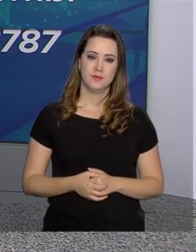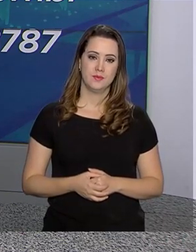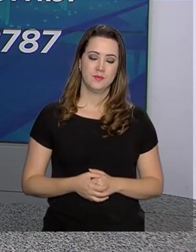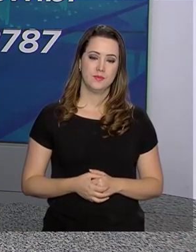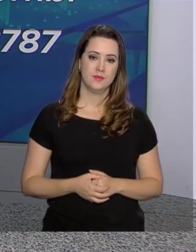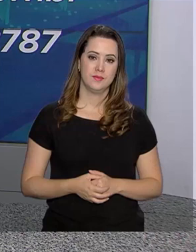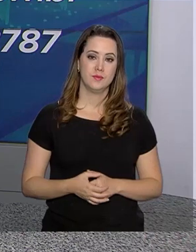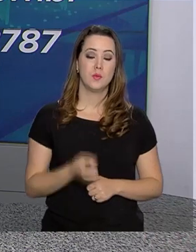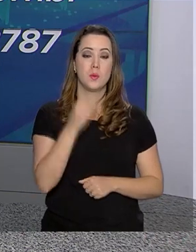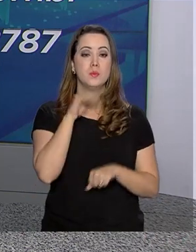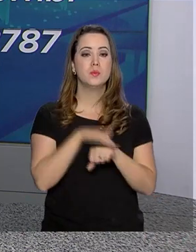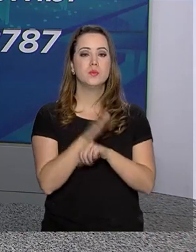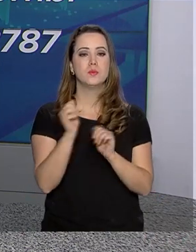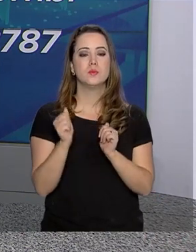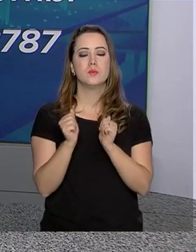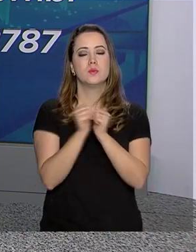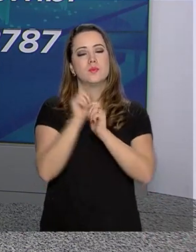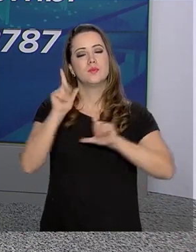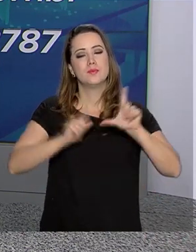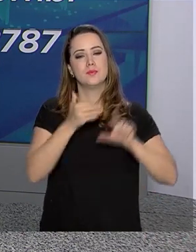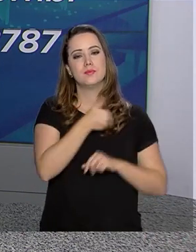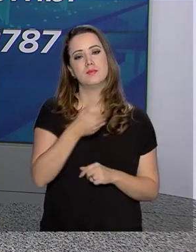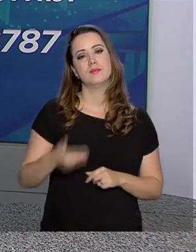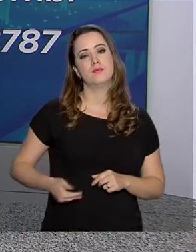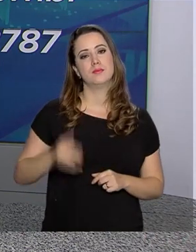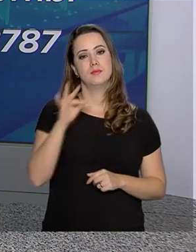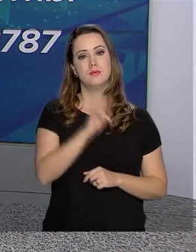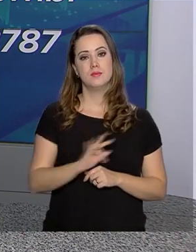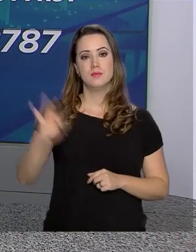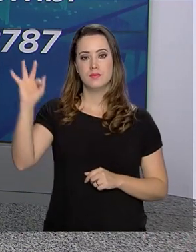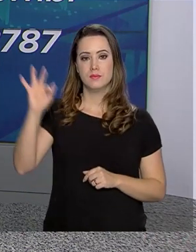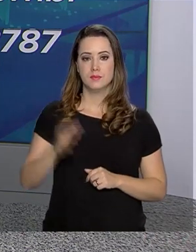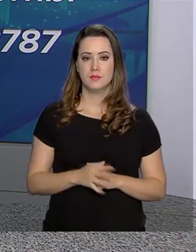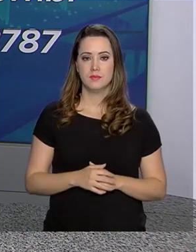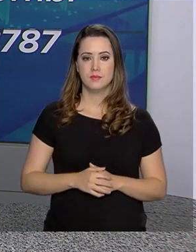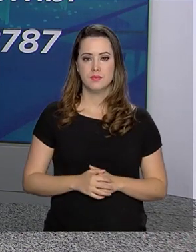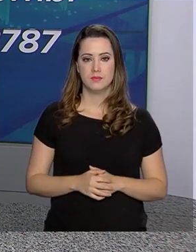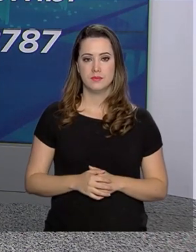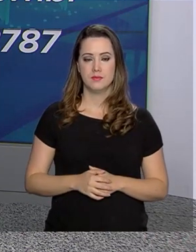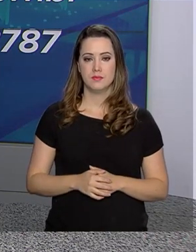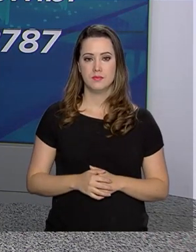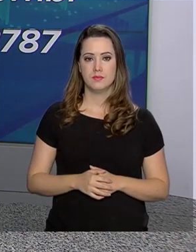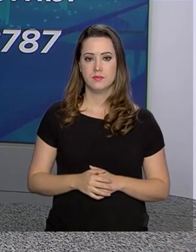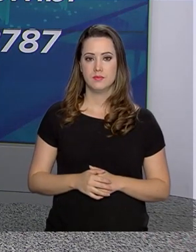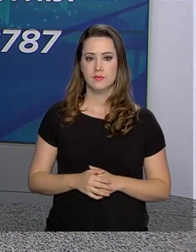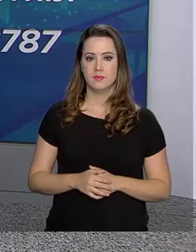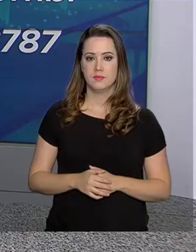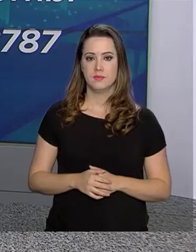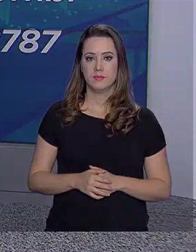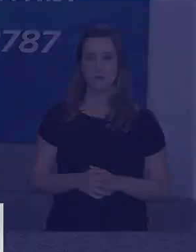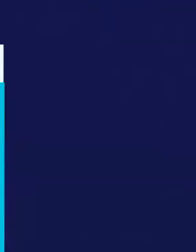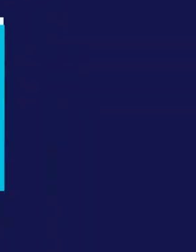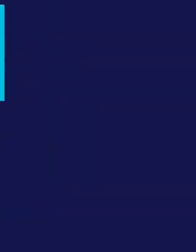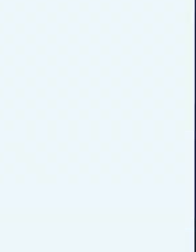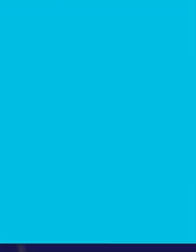87 uma boa noite para você e continue com a gente na NBR a TV do Governo Federal